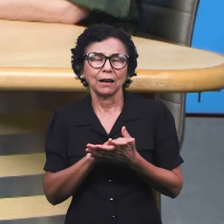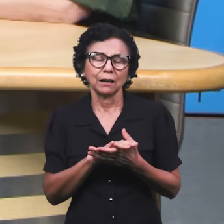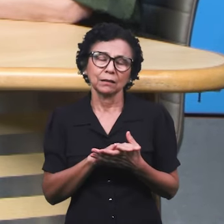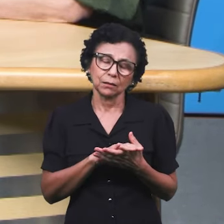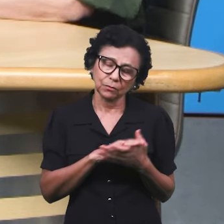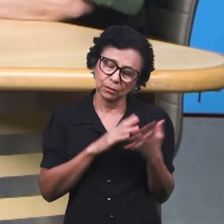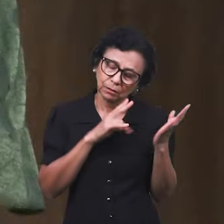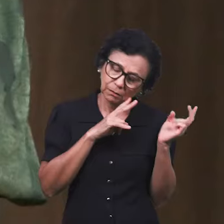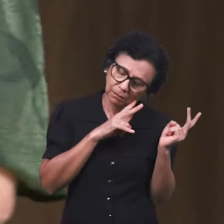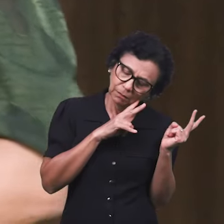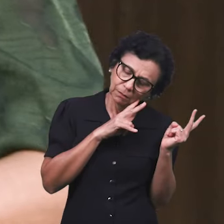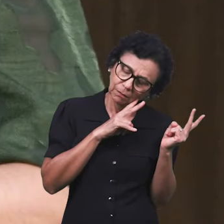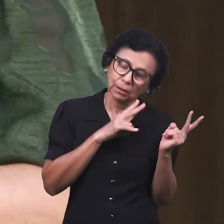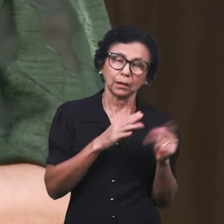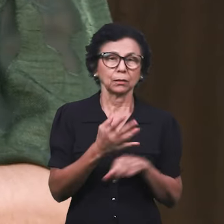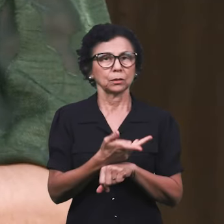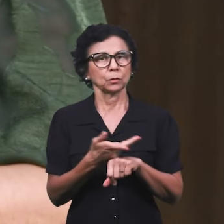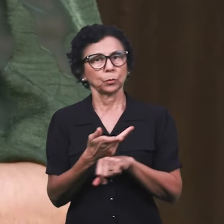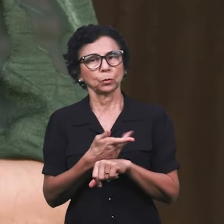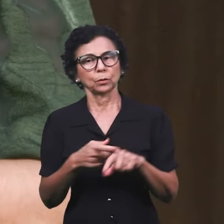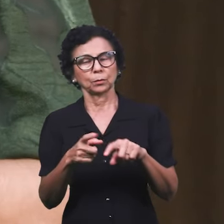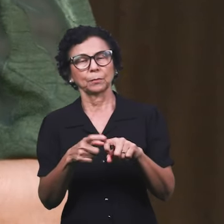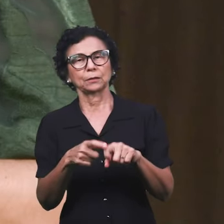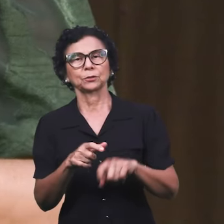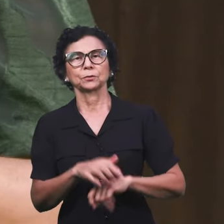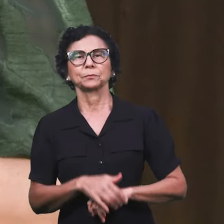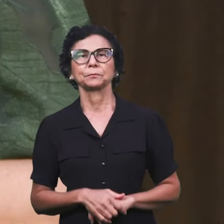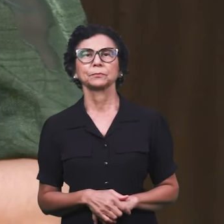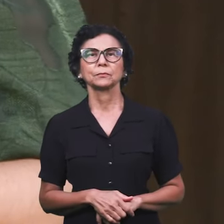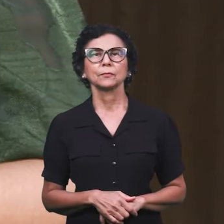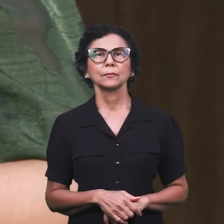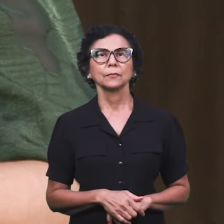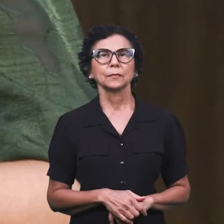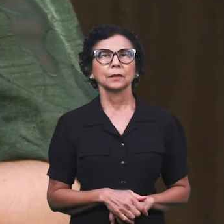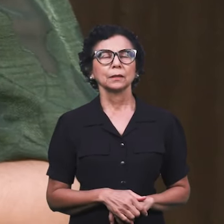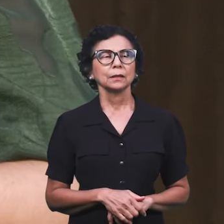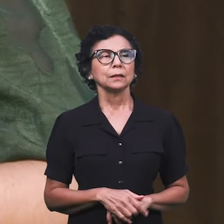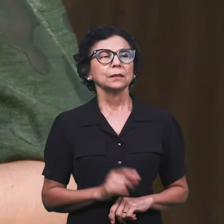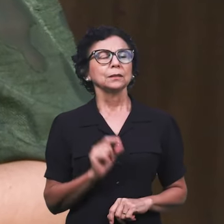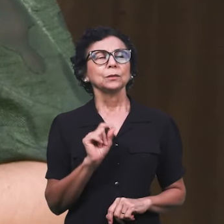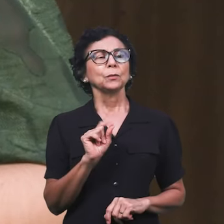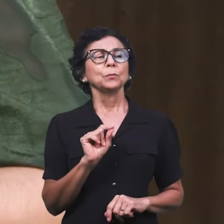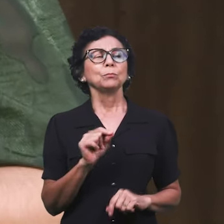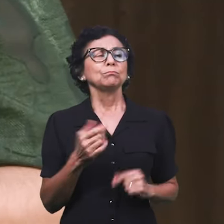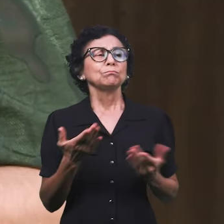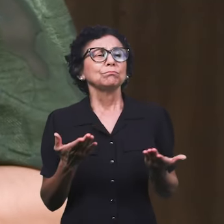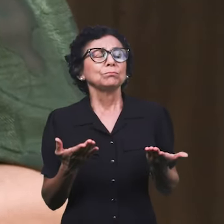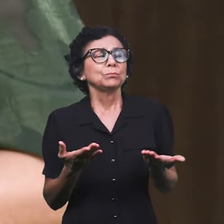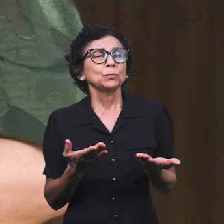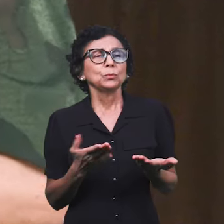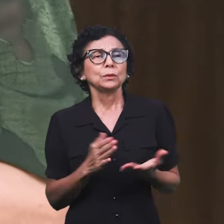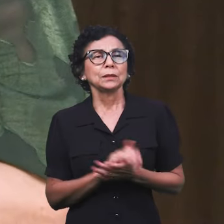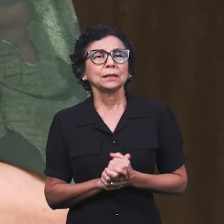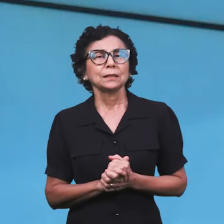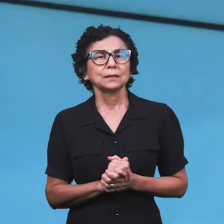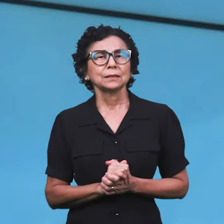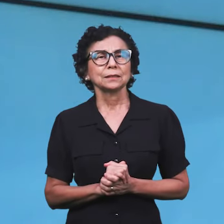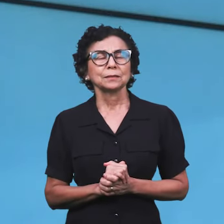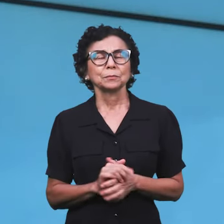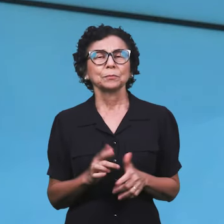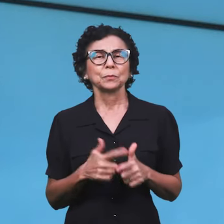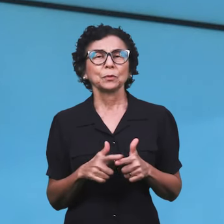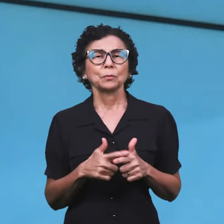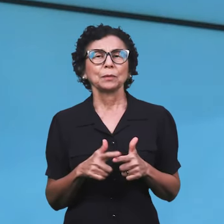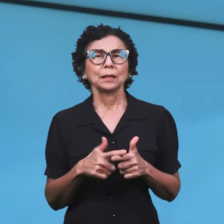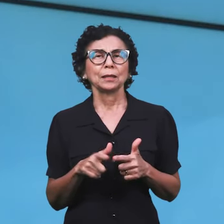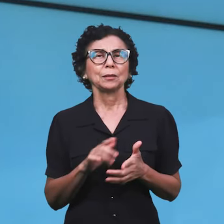médica. Entendi. Então, doutora Priscila, e o que são esses gatilhos quando a gente fala de crises respiratórias? Certo, isso é uma